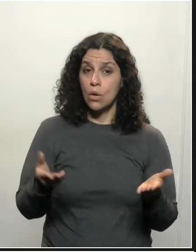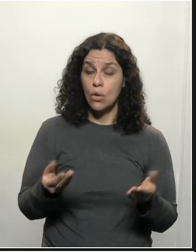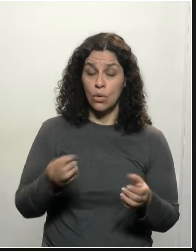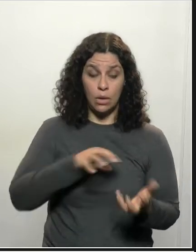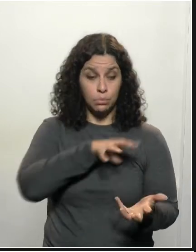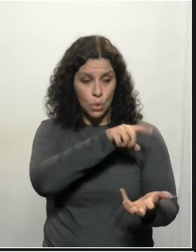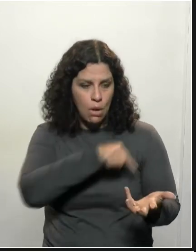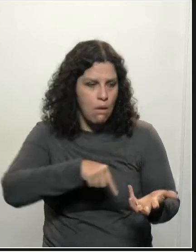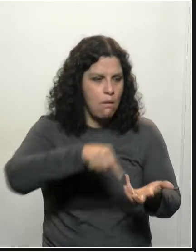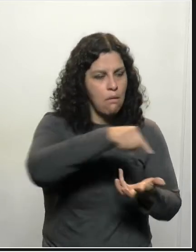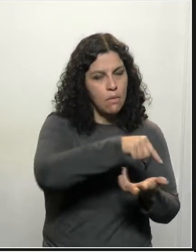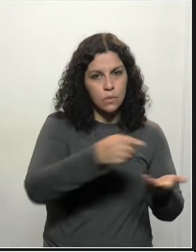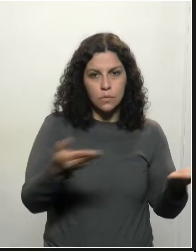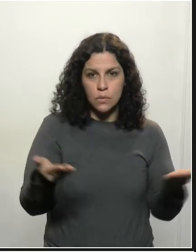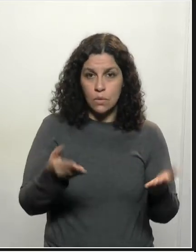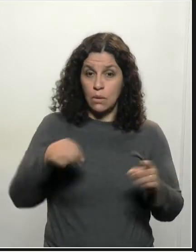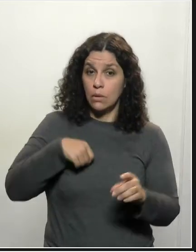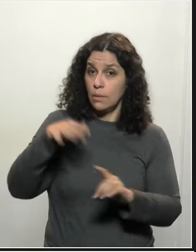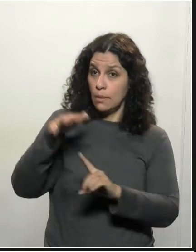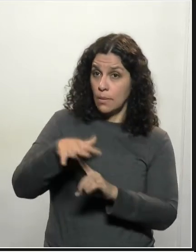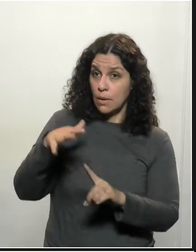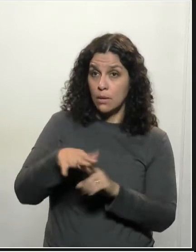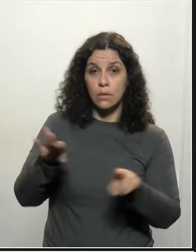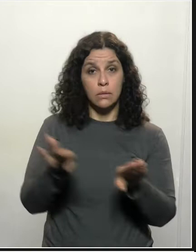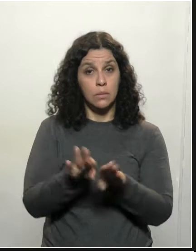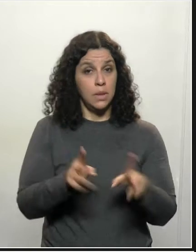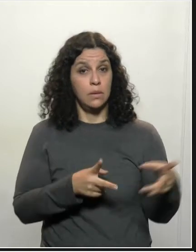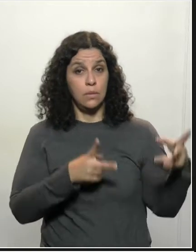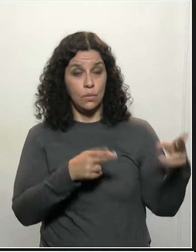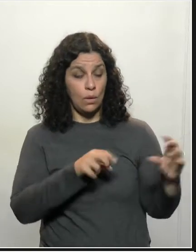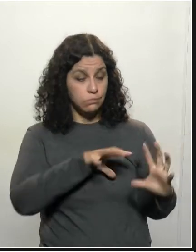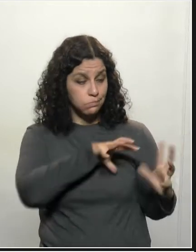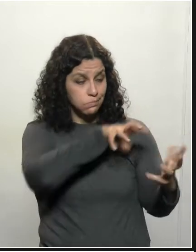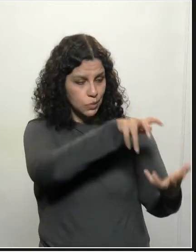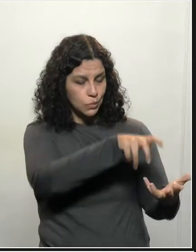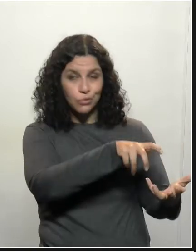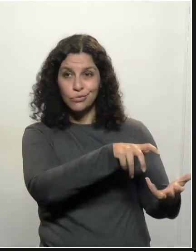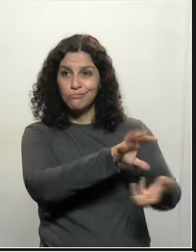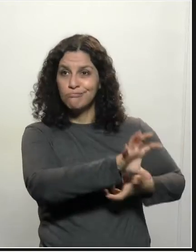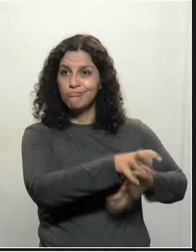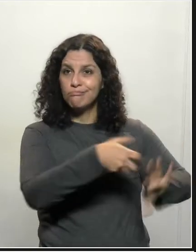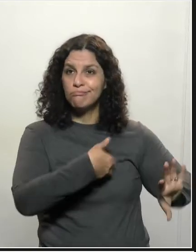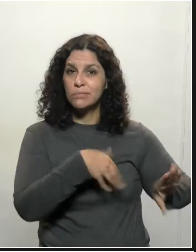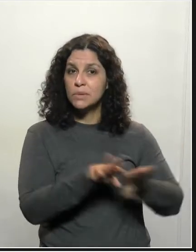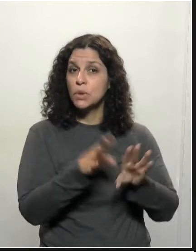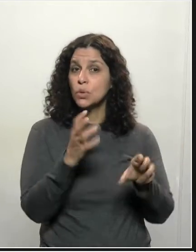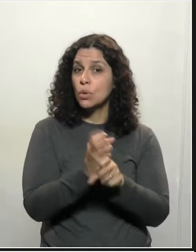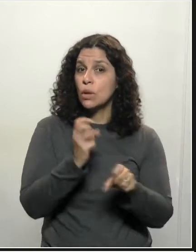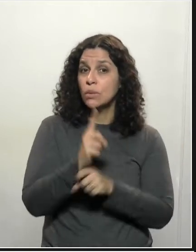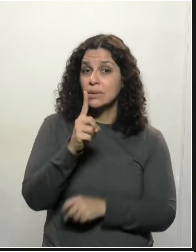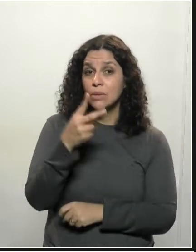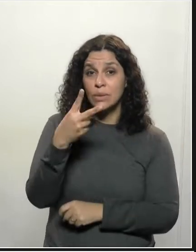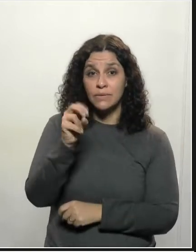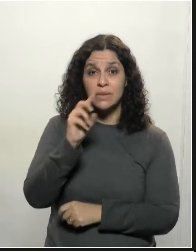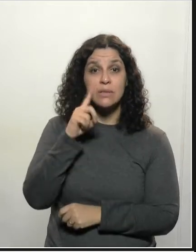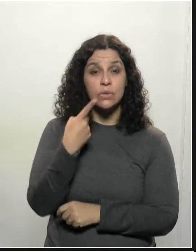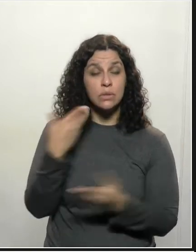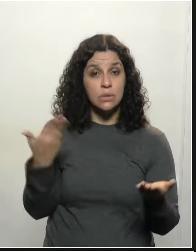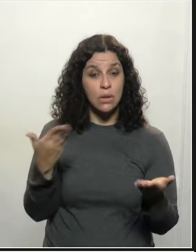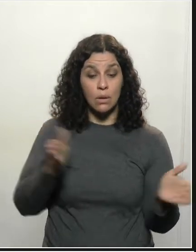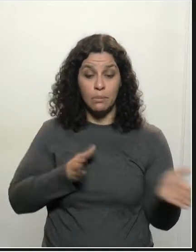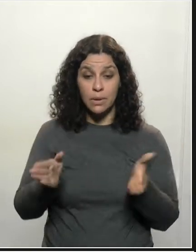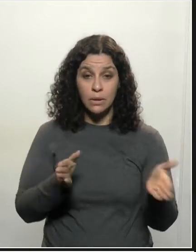no mundo atualmente. Aqui no Paraná não tem sido diferente. São mais de 120 dias em que estamos aí passando